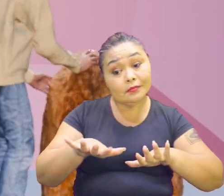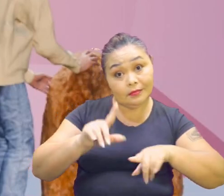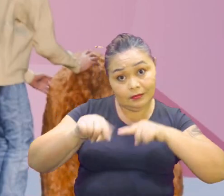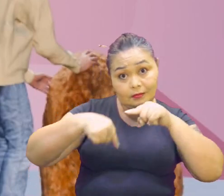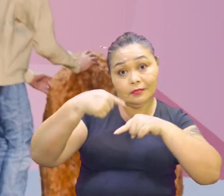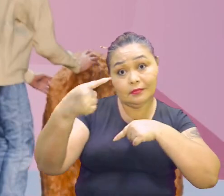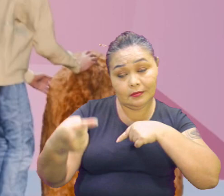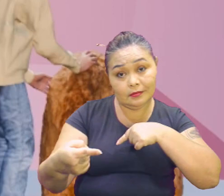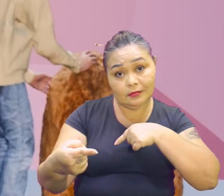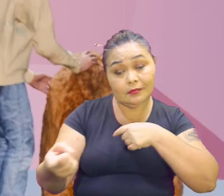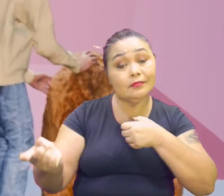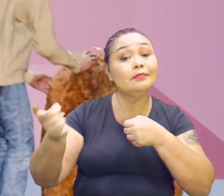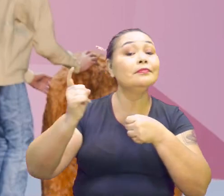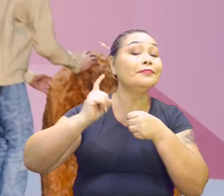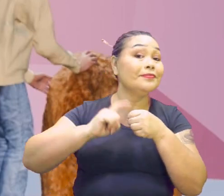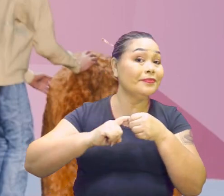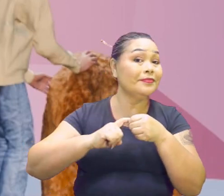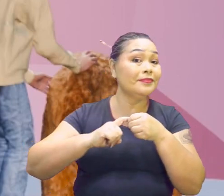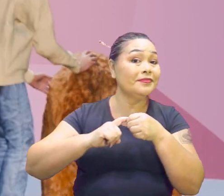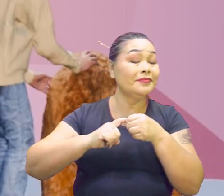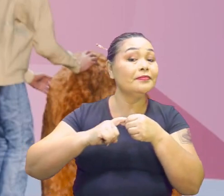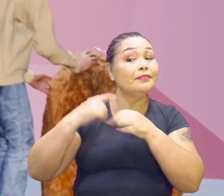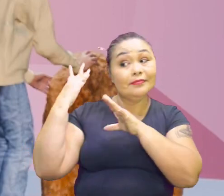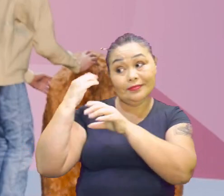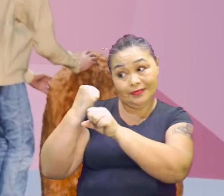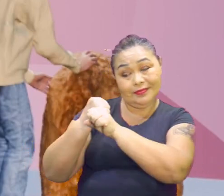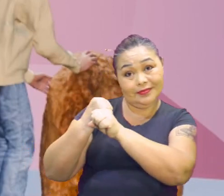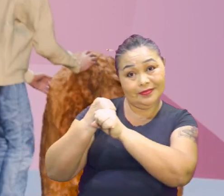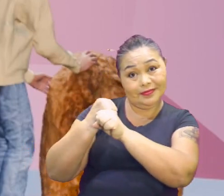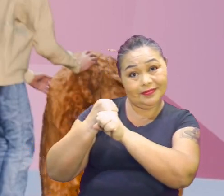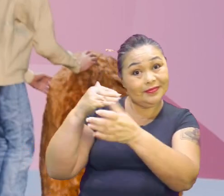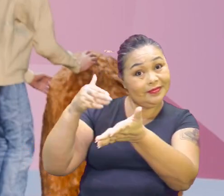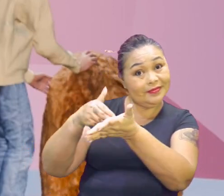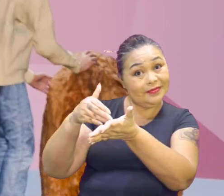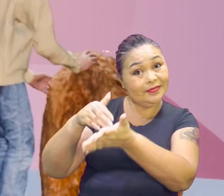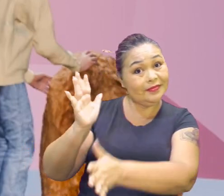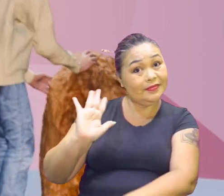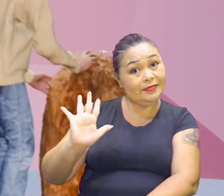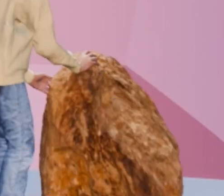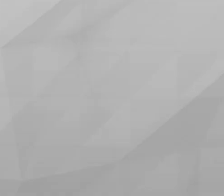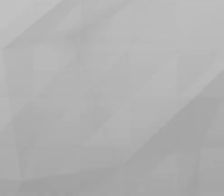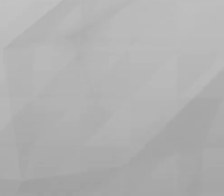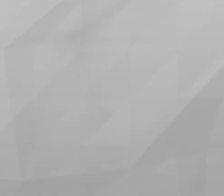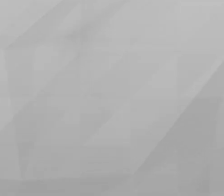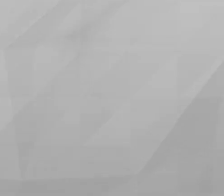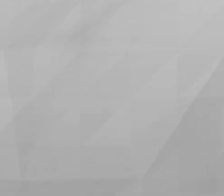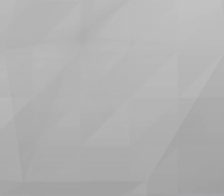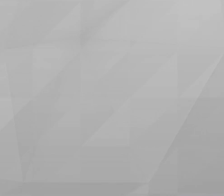Daqui a pouco a gente retorna para a nossa revisão. Até lá. Tchau, tchau.